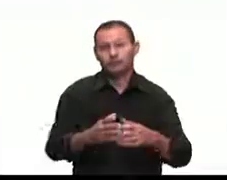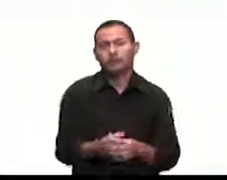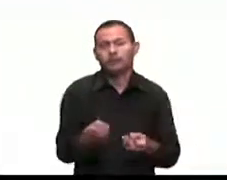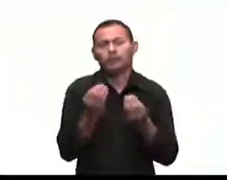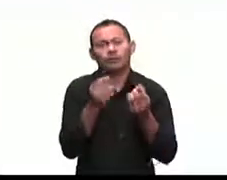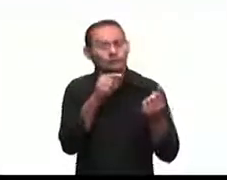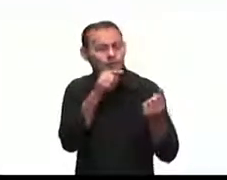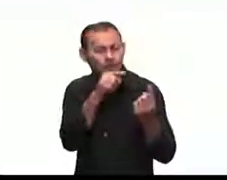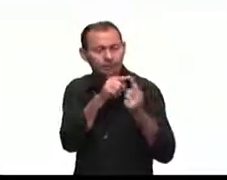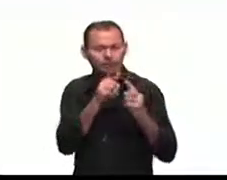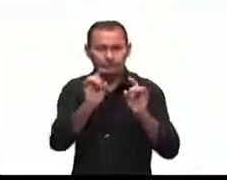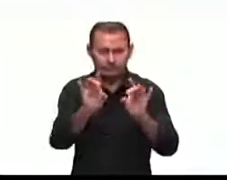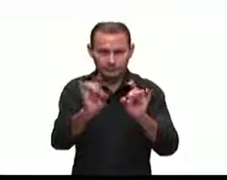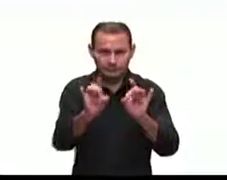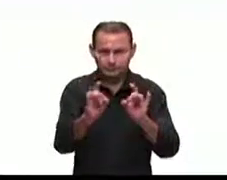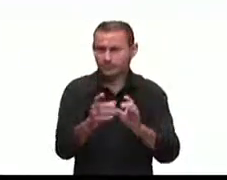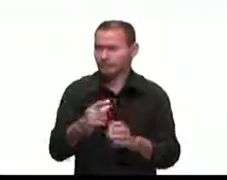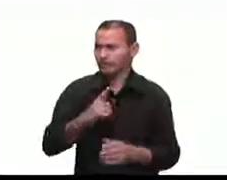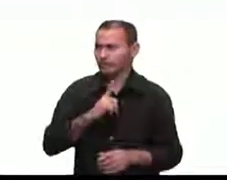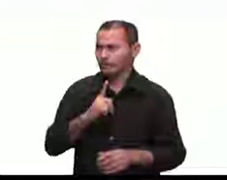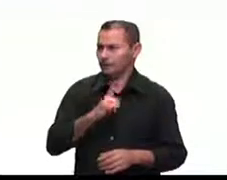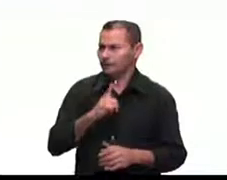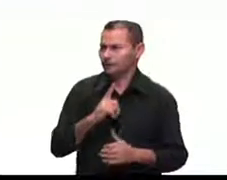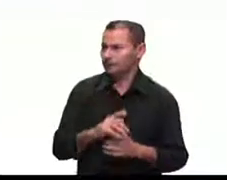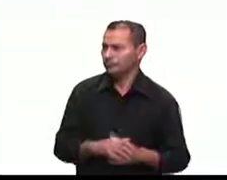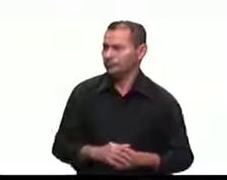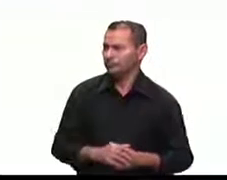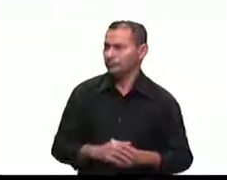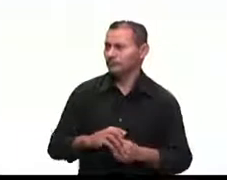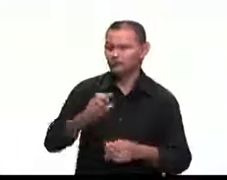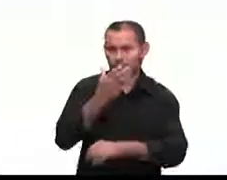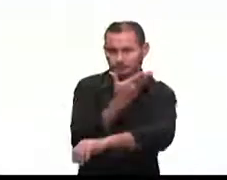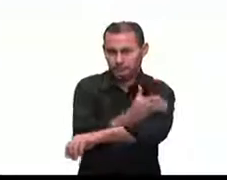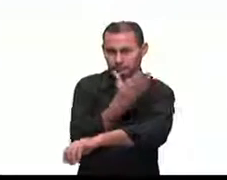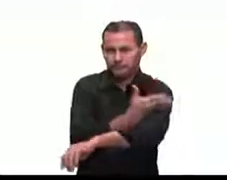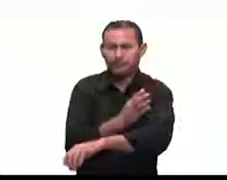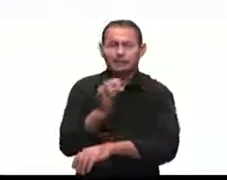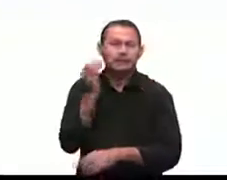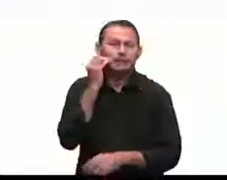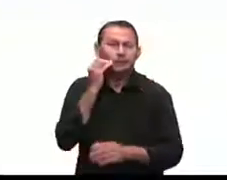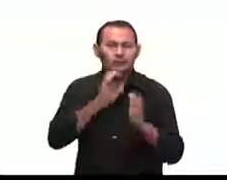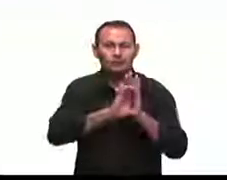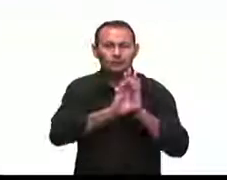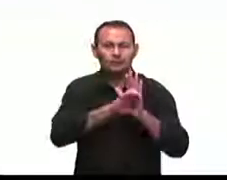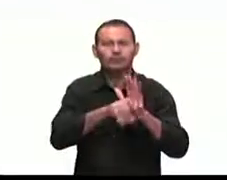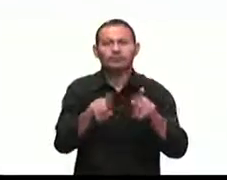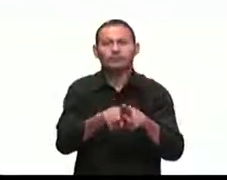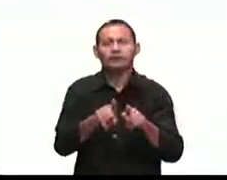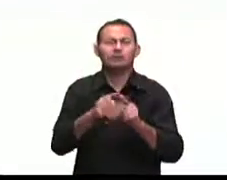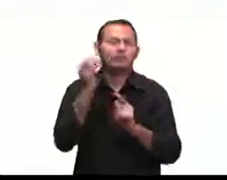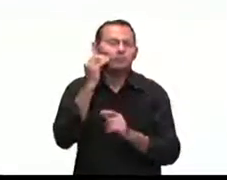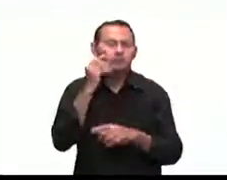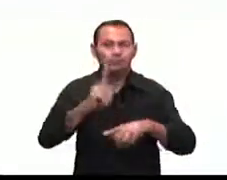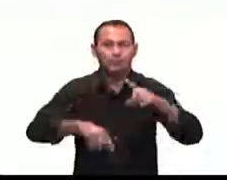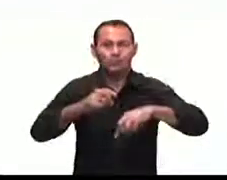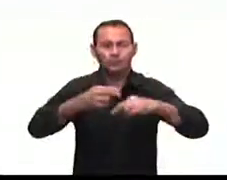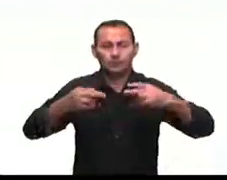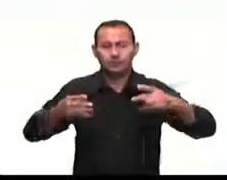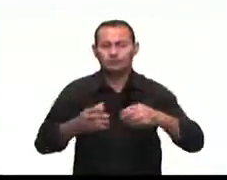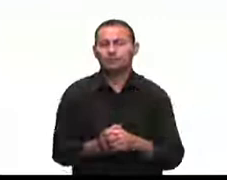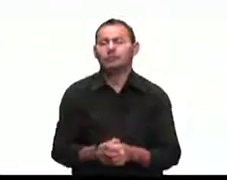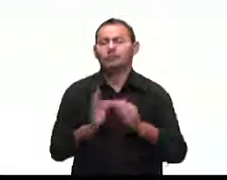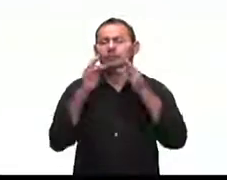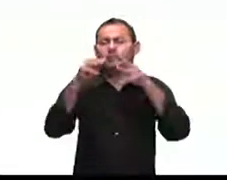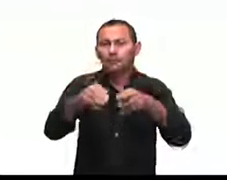como objetivos específicos, eu tenho aplicar um teste de conceito, aplicar um teste de produto e,